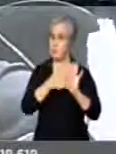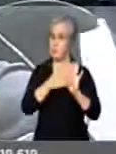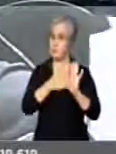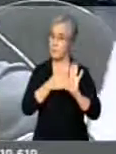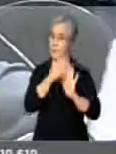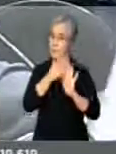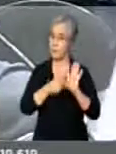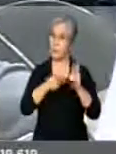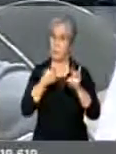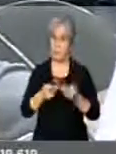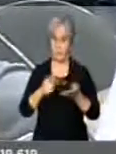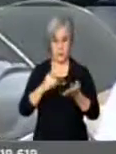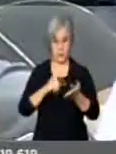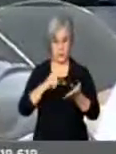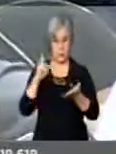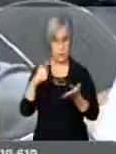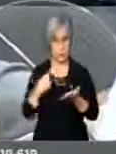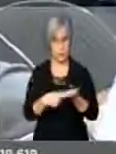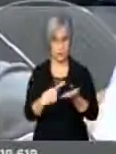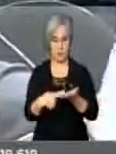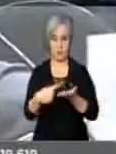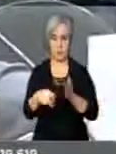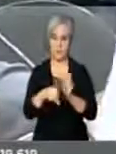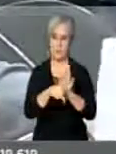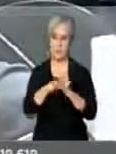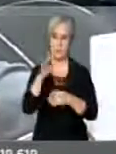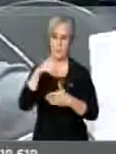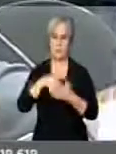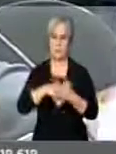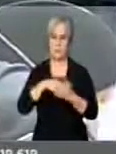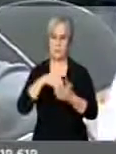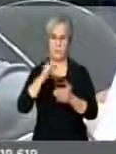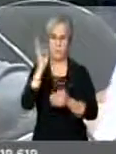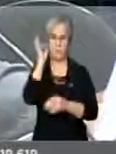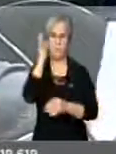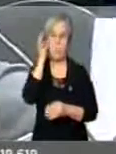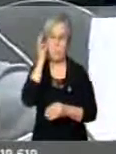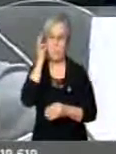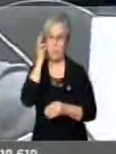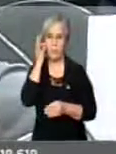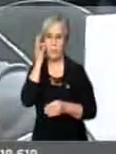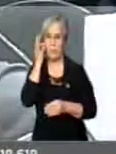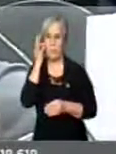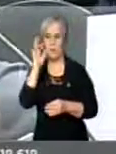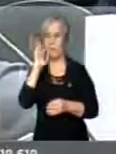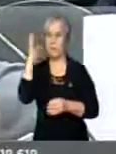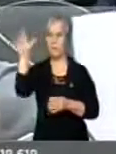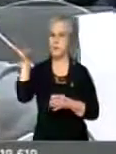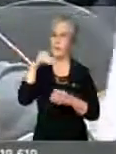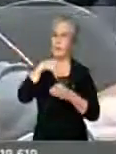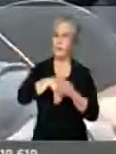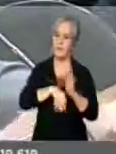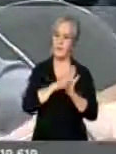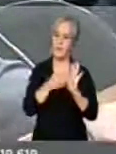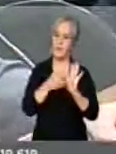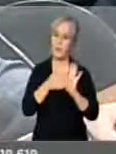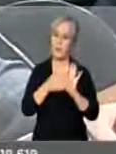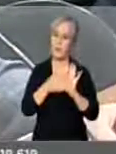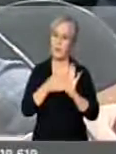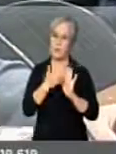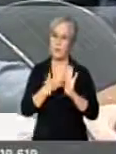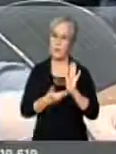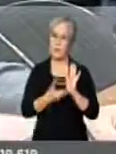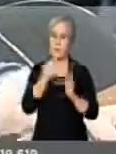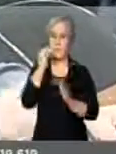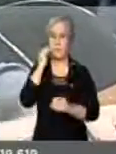lá colocado de última hora para a solução de um problema